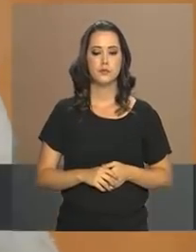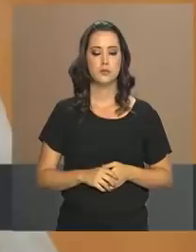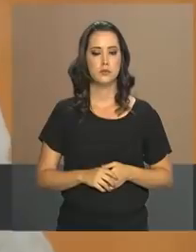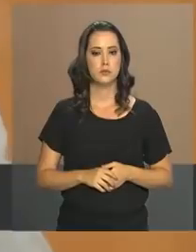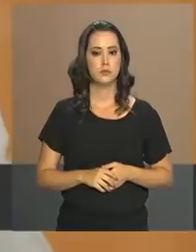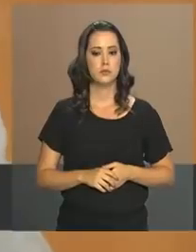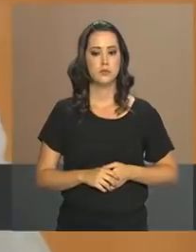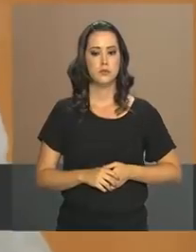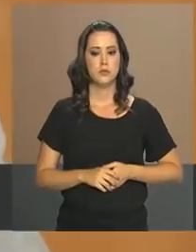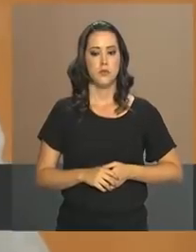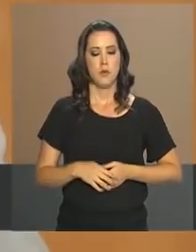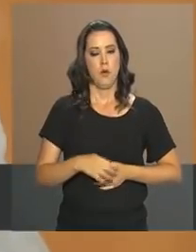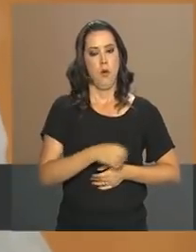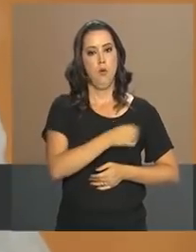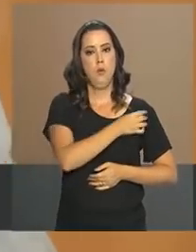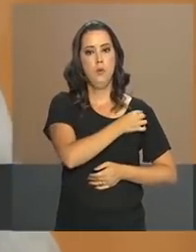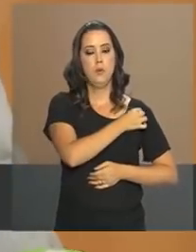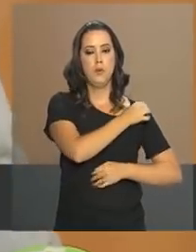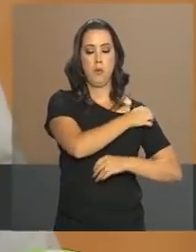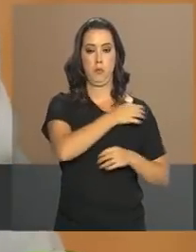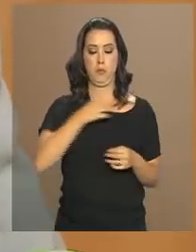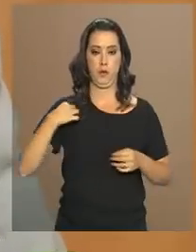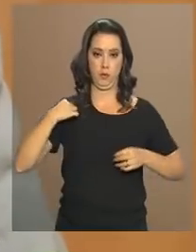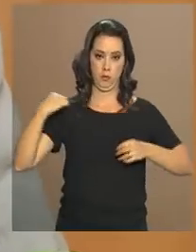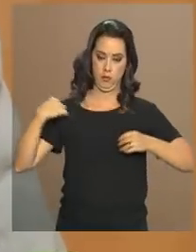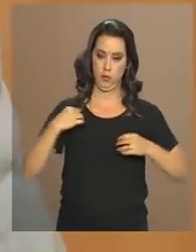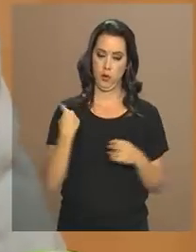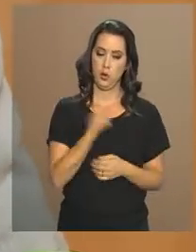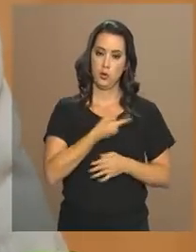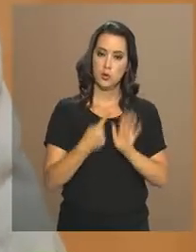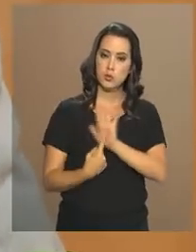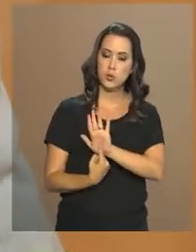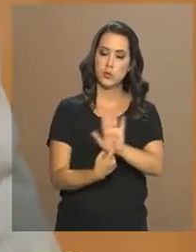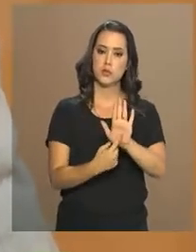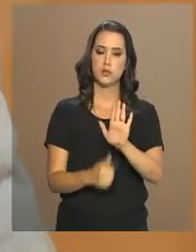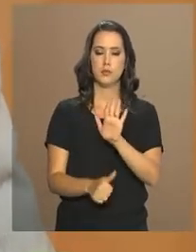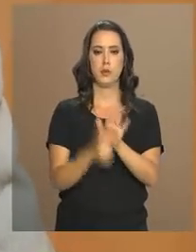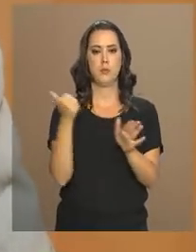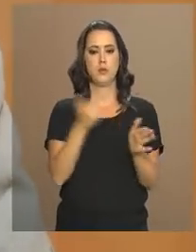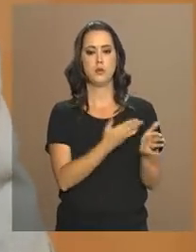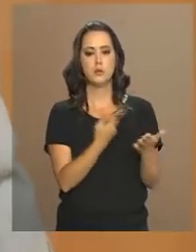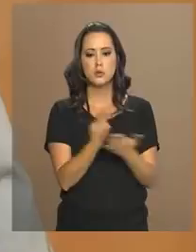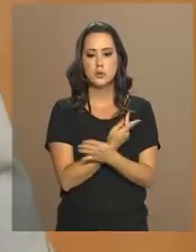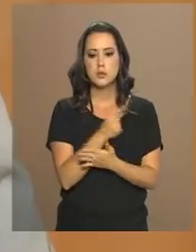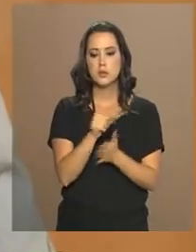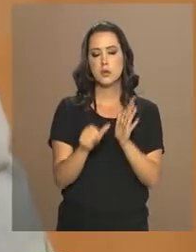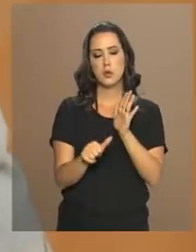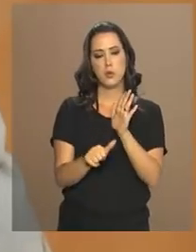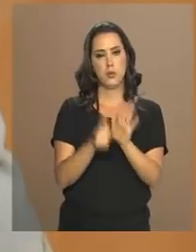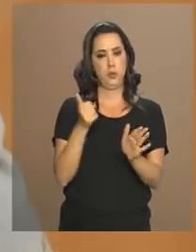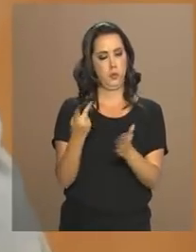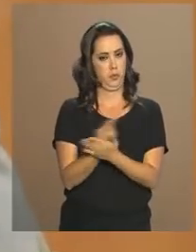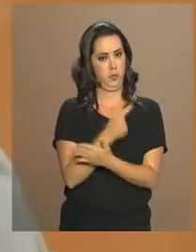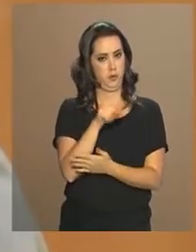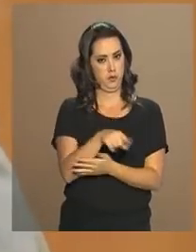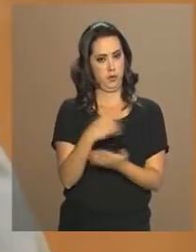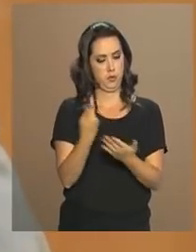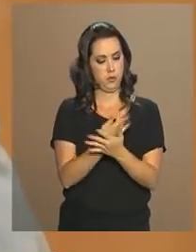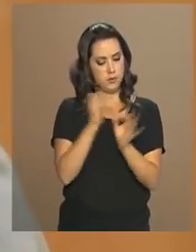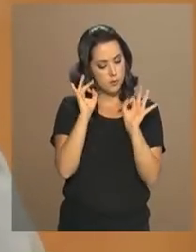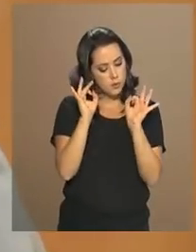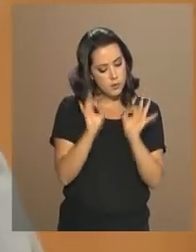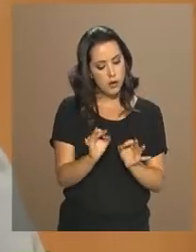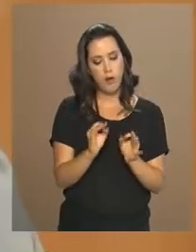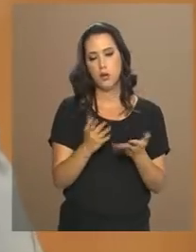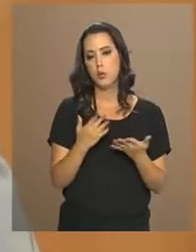Mostramos a ela que, em primeiro lugar, pelas ocorrências do primeiro turno, ele ocorreu, se deu com bastante